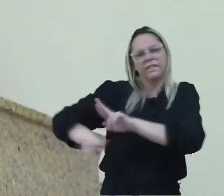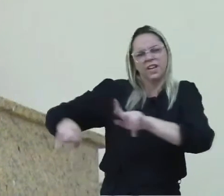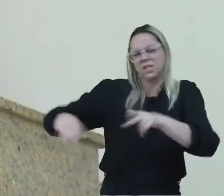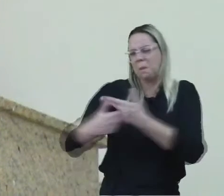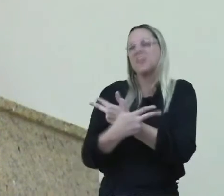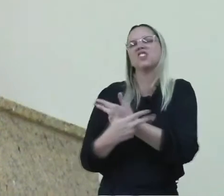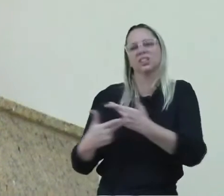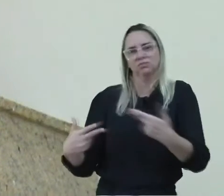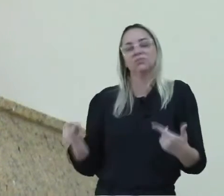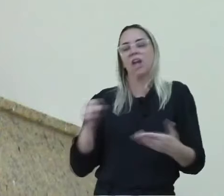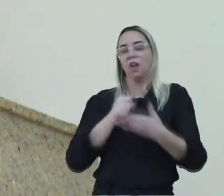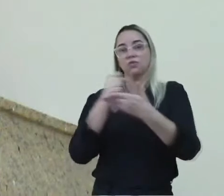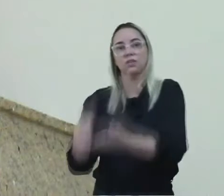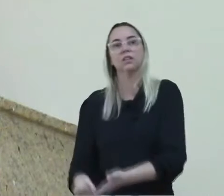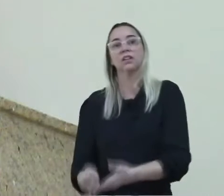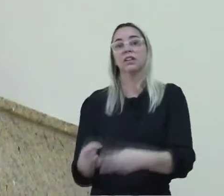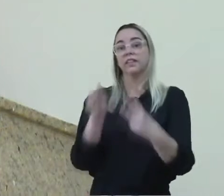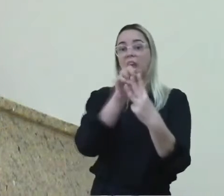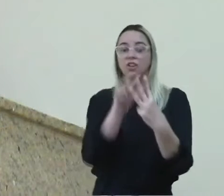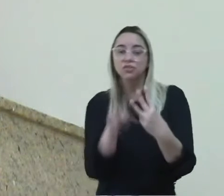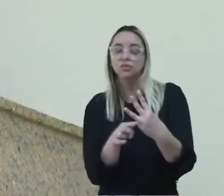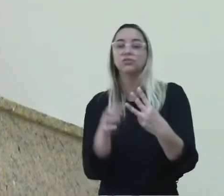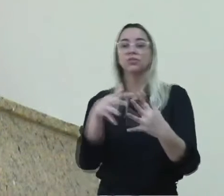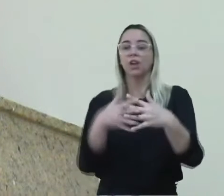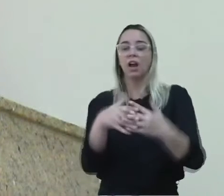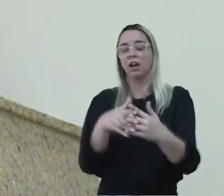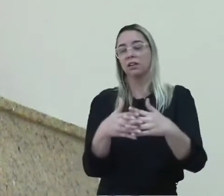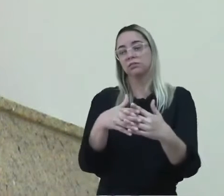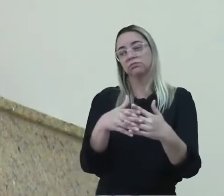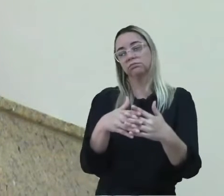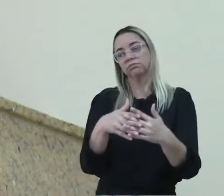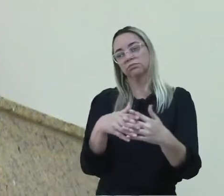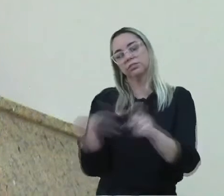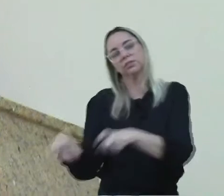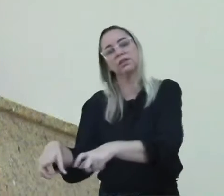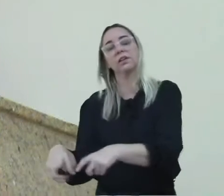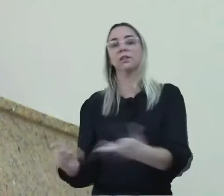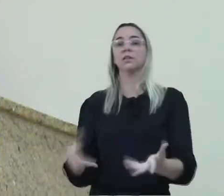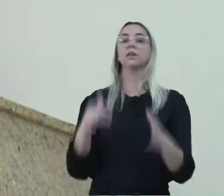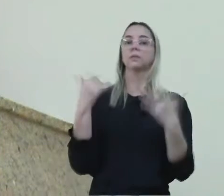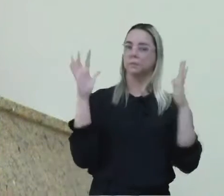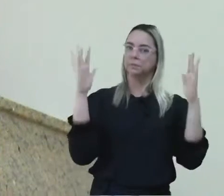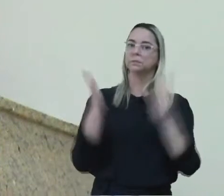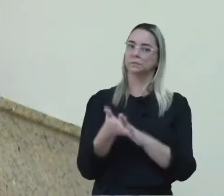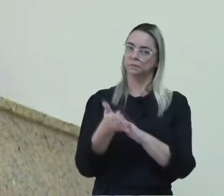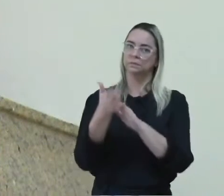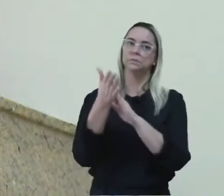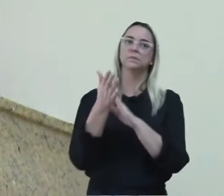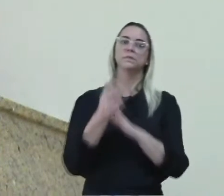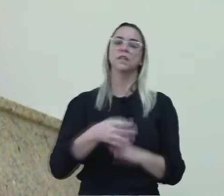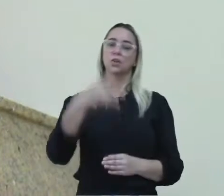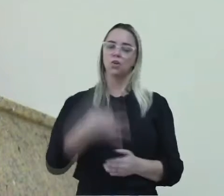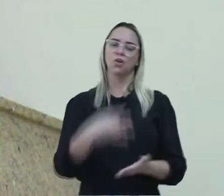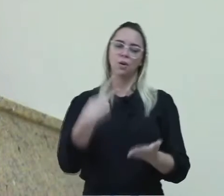né, três tratores novos com os implementos. Então, parabéns aí aos deputados que têm, de fato,